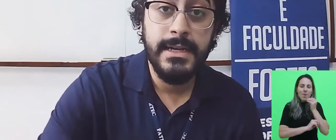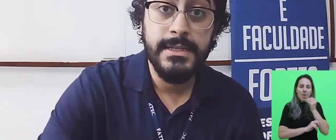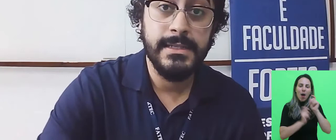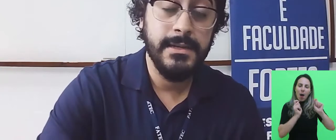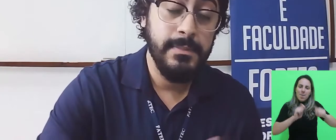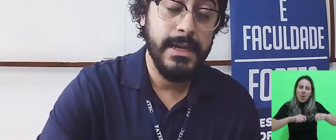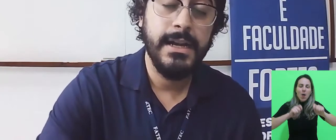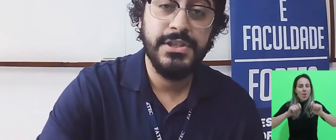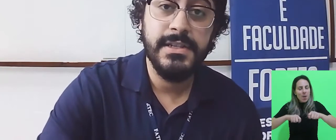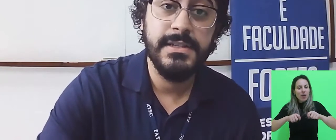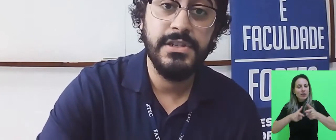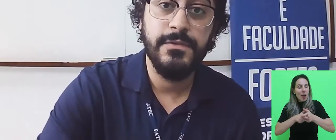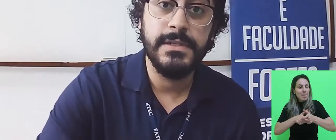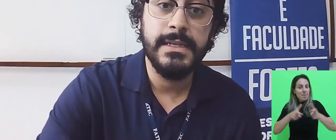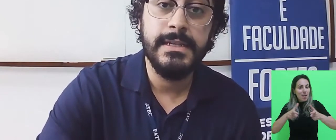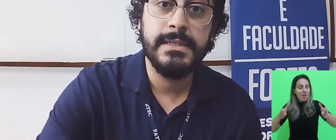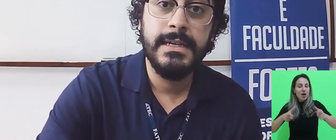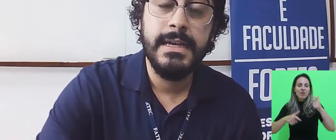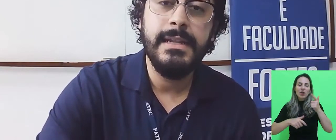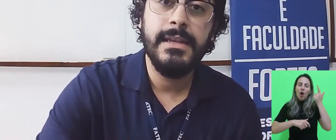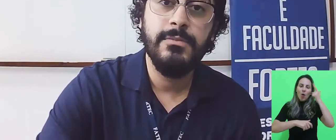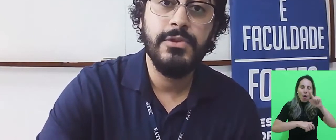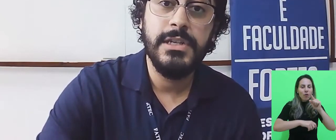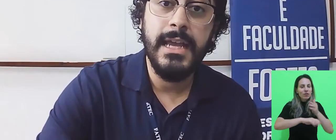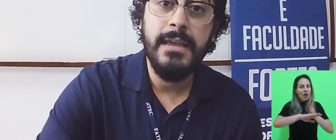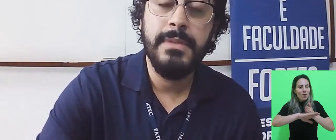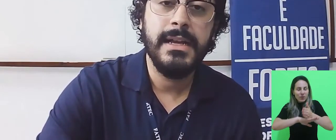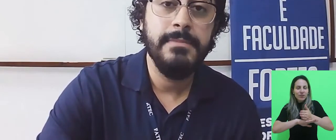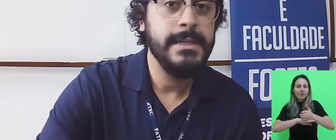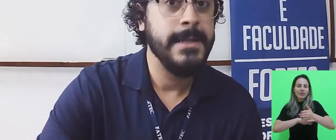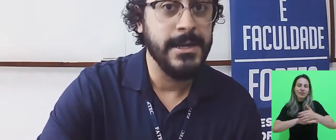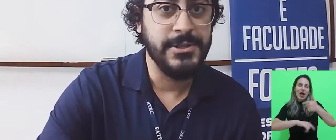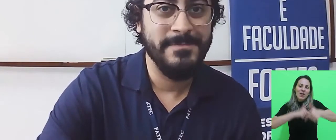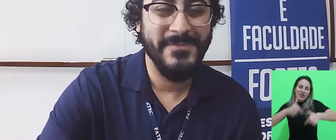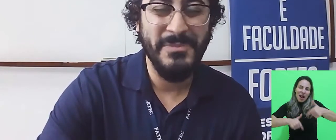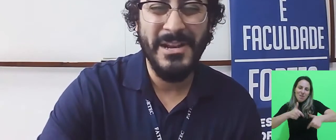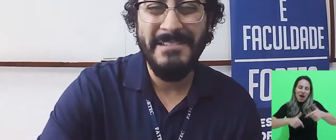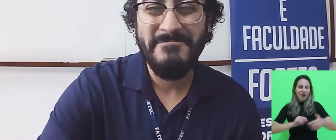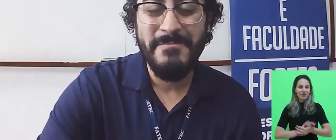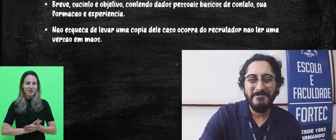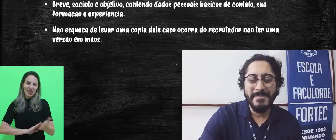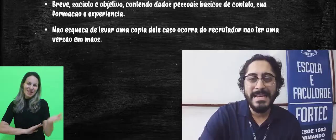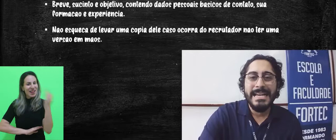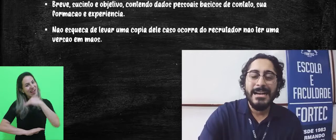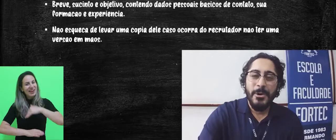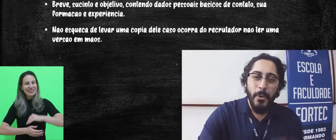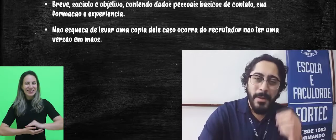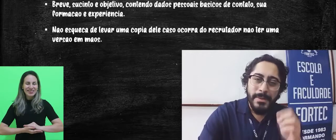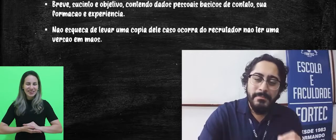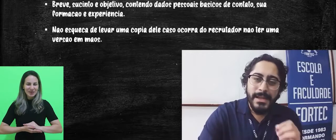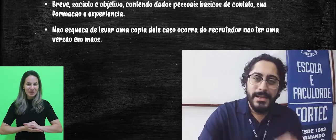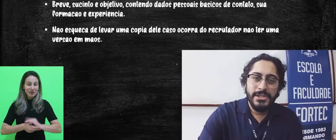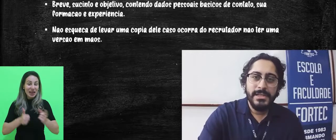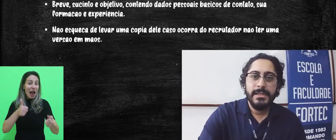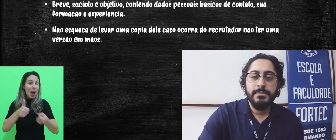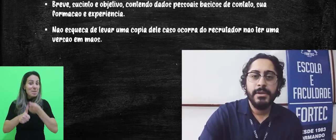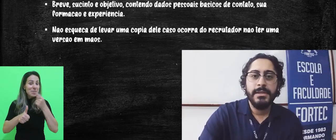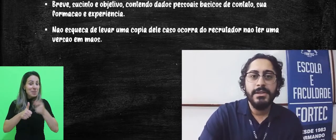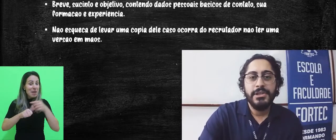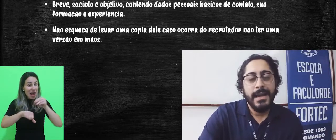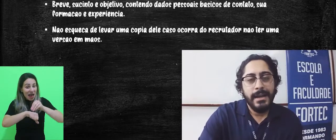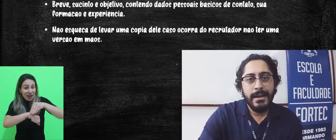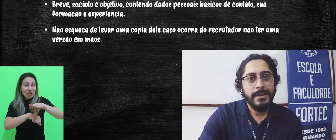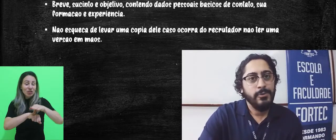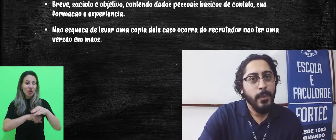possibilidades e ampliar as chances de vocês em termos de empregabilidade. Vamos lá? Uma primeira dica